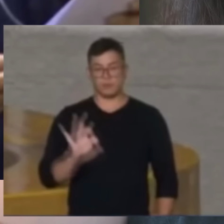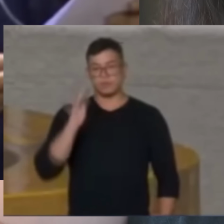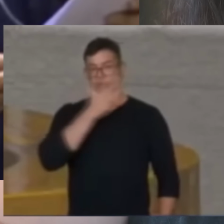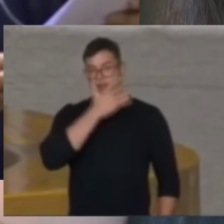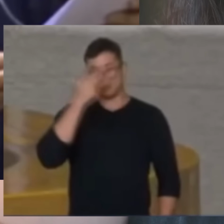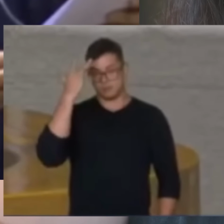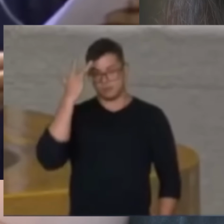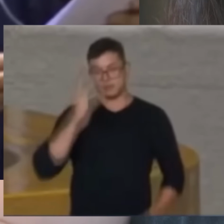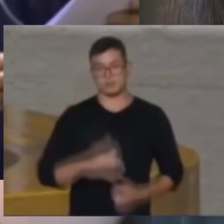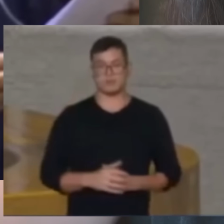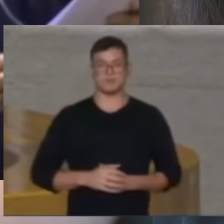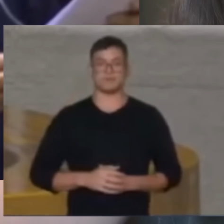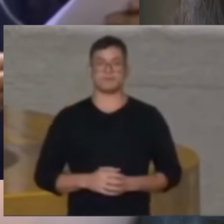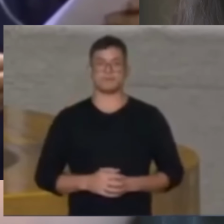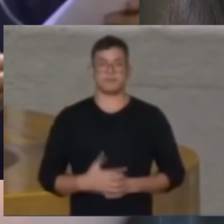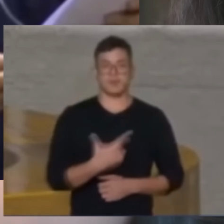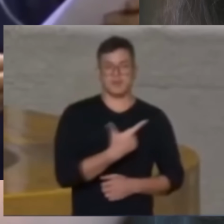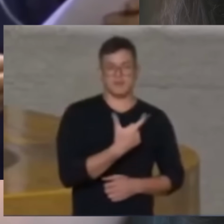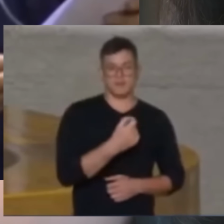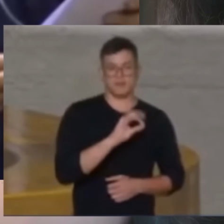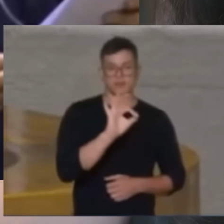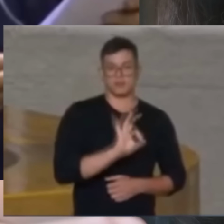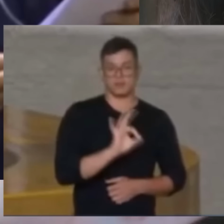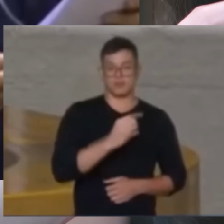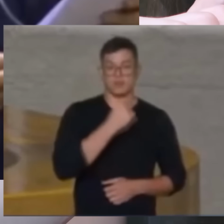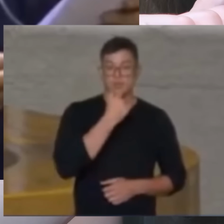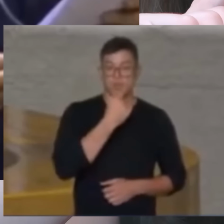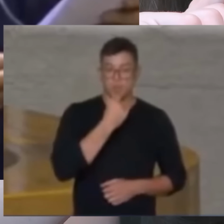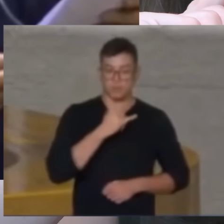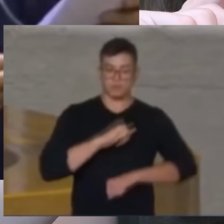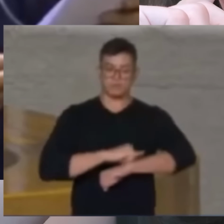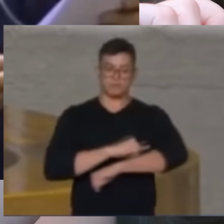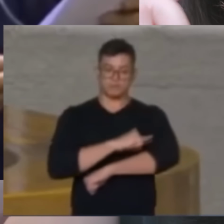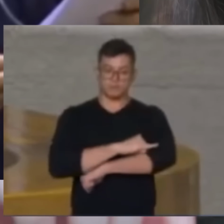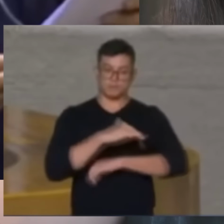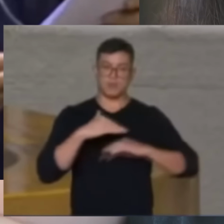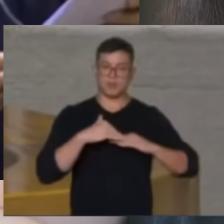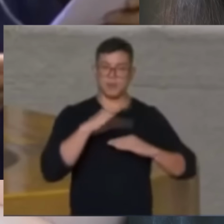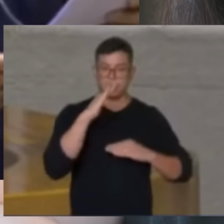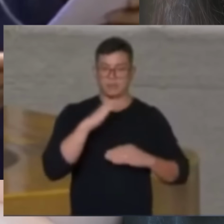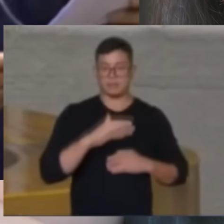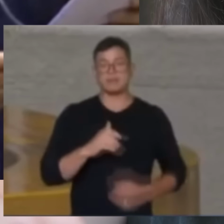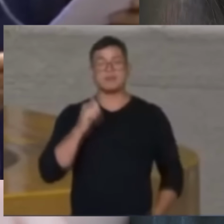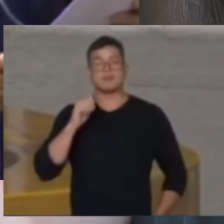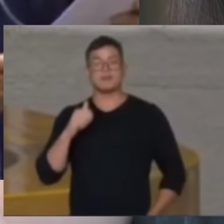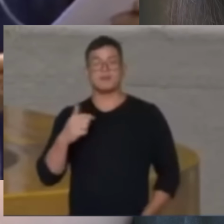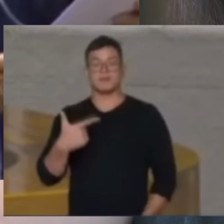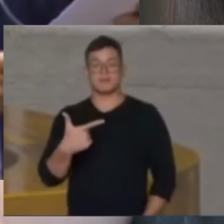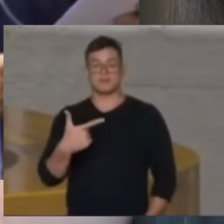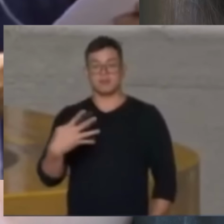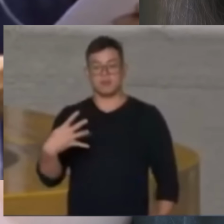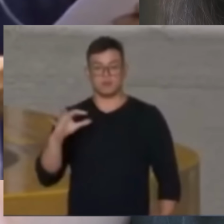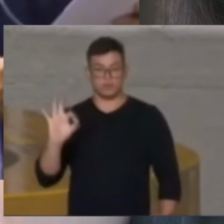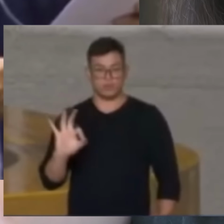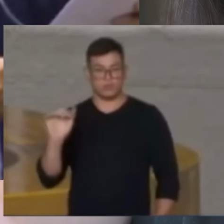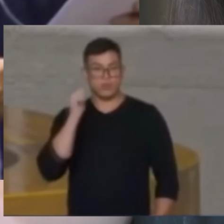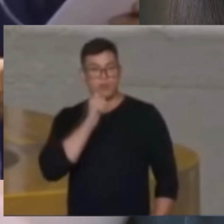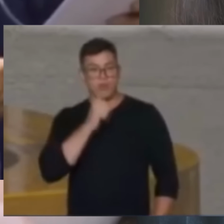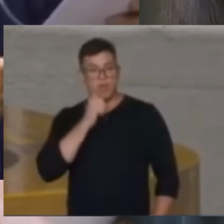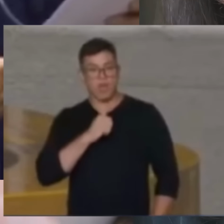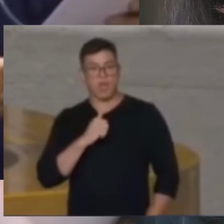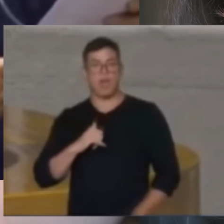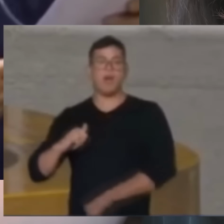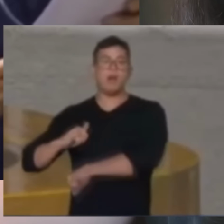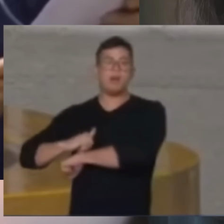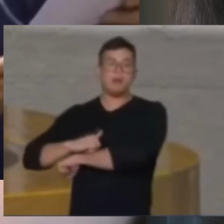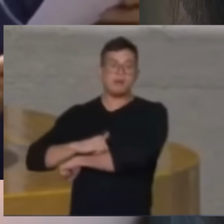dos homens e 24% das mulheres estão obesas. Entre as crianças menores